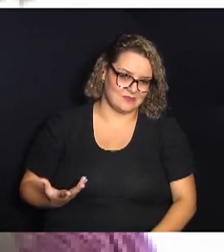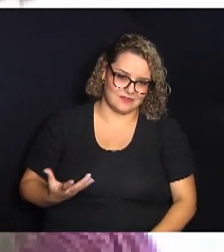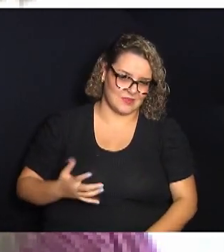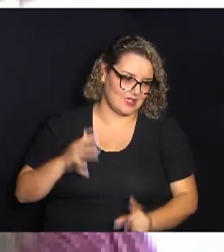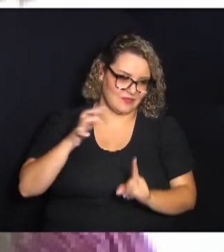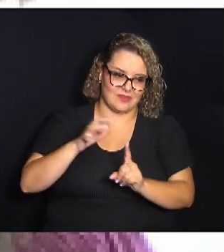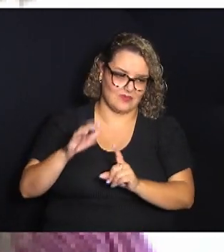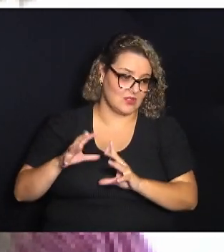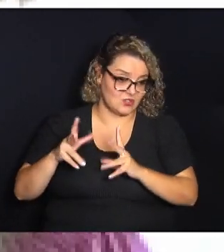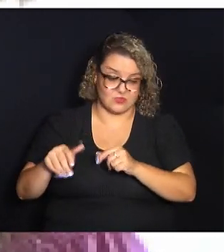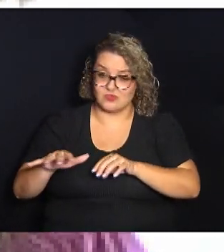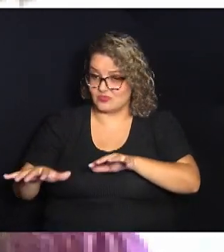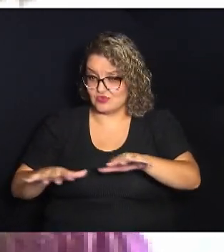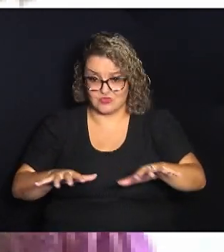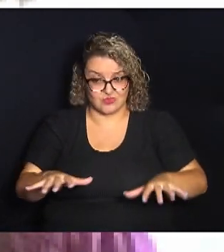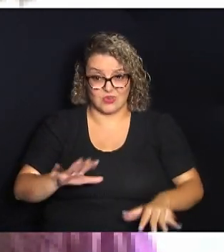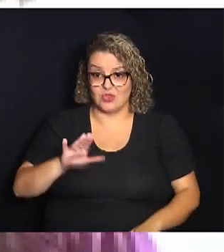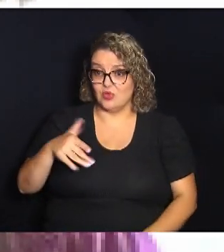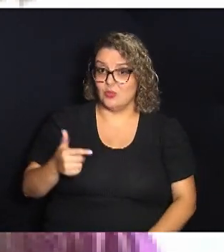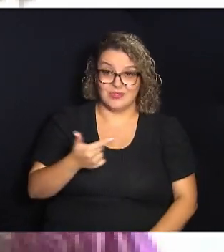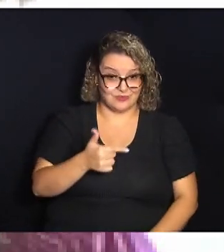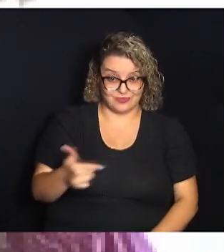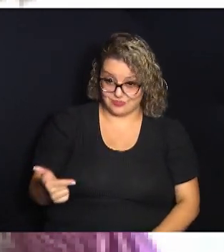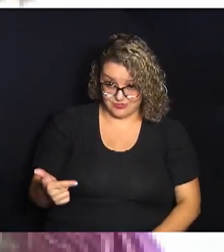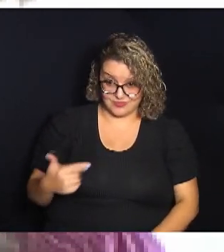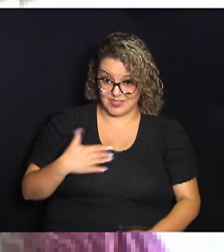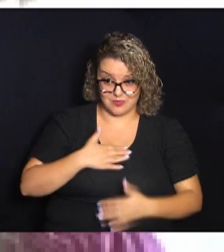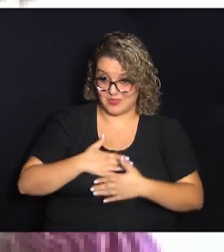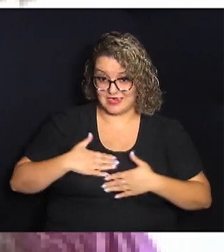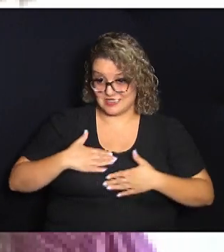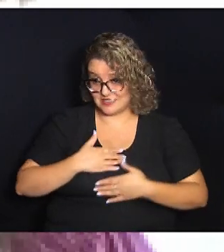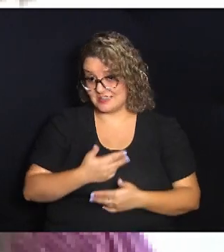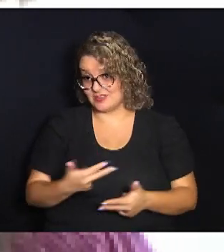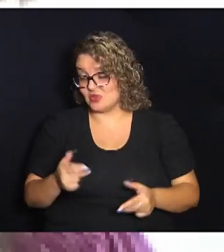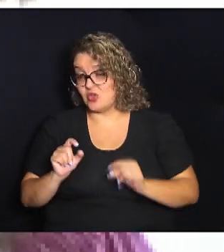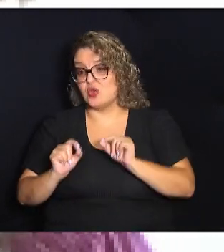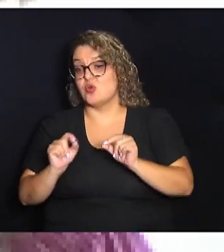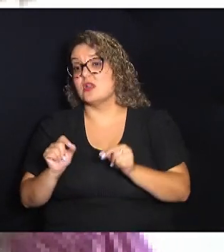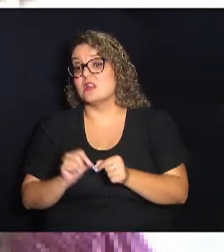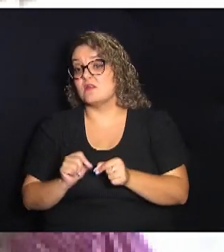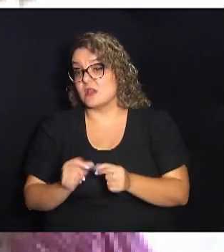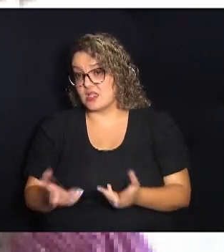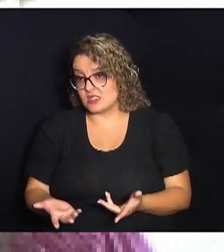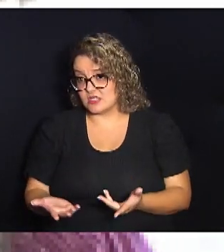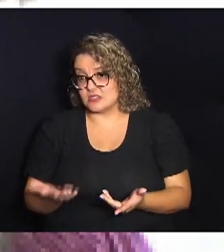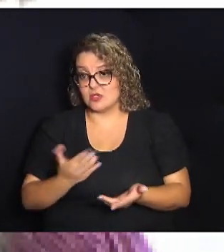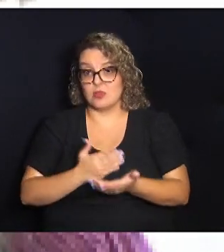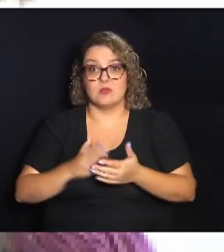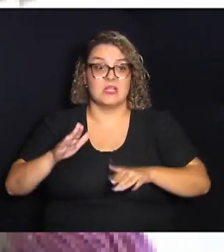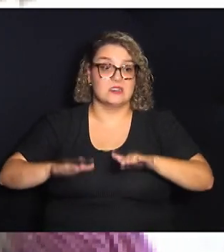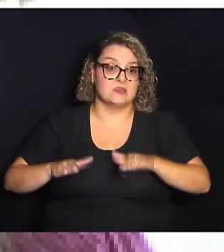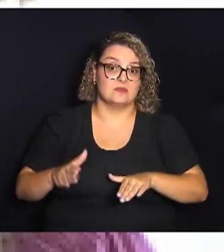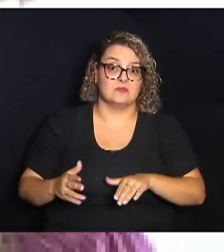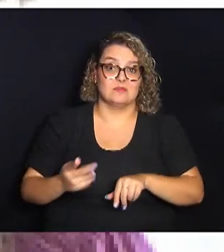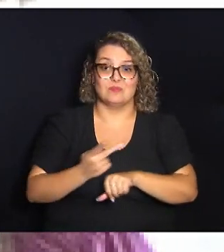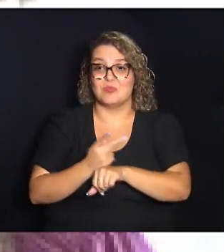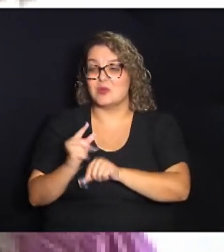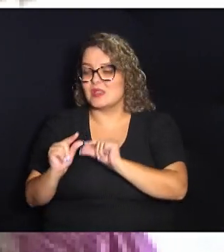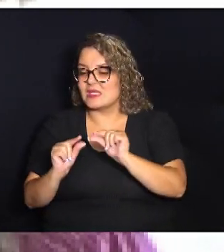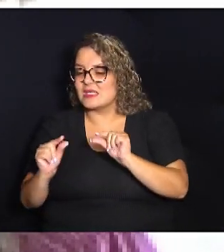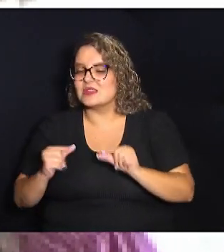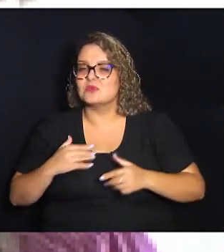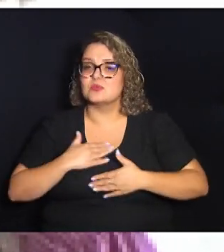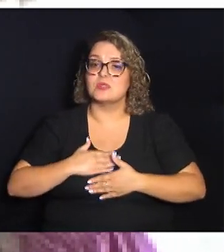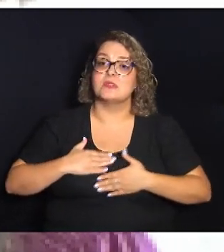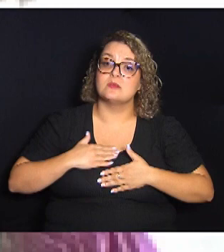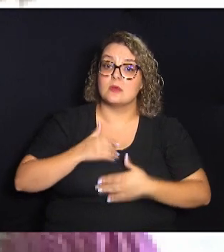todos os lados, porque quando a gente não tem prazer nas coisas, o que a gente faz, né? A gente começa, às vezes, a procurar pequenos prazeres. Então, a mulher, às